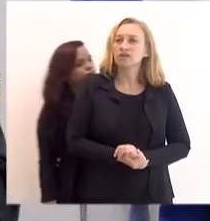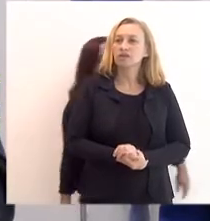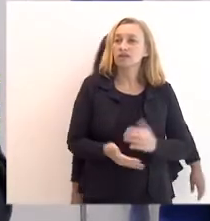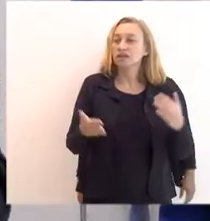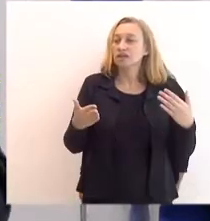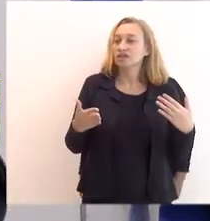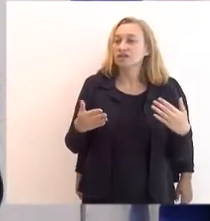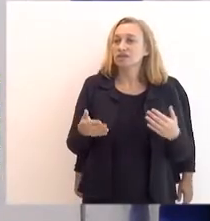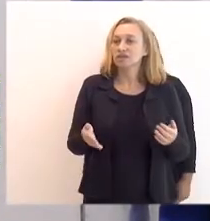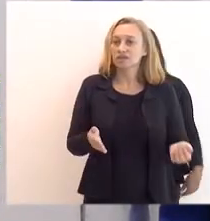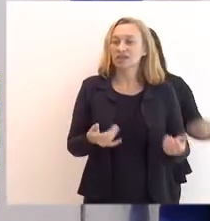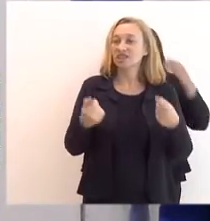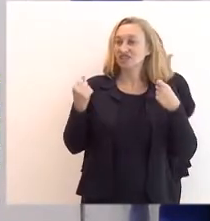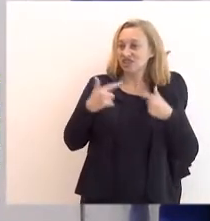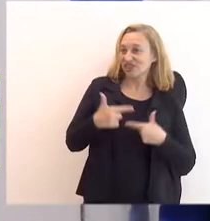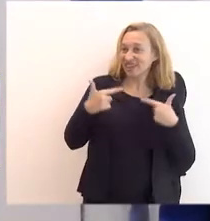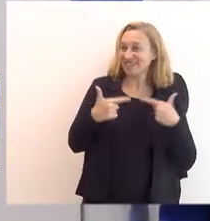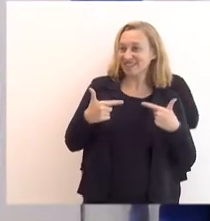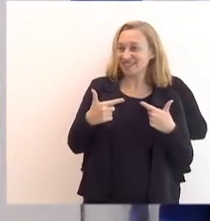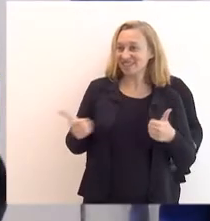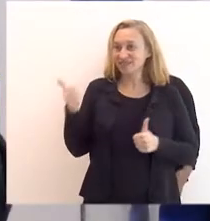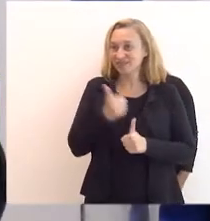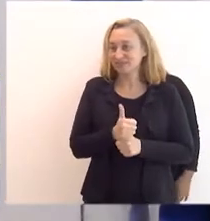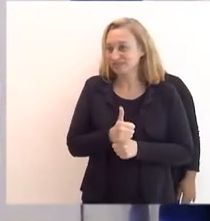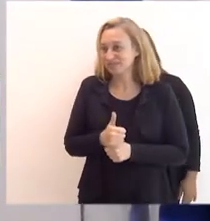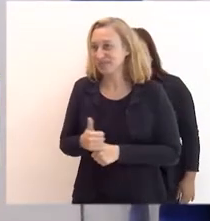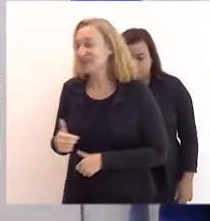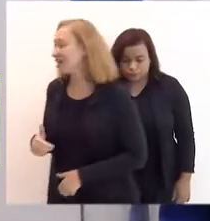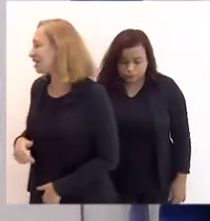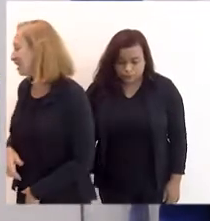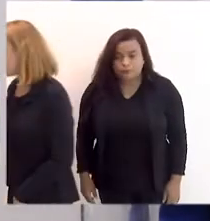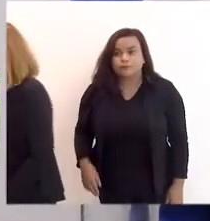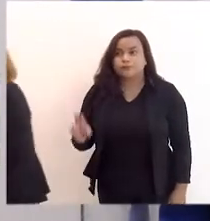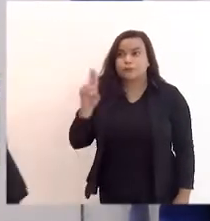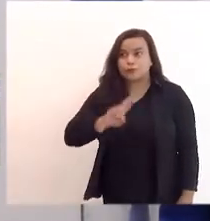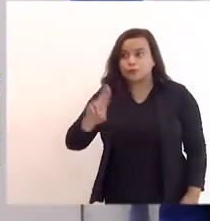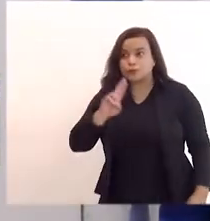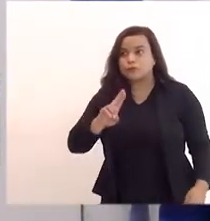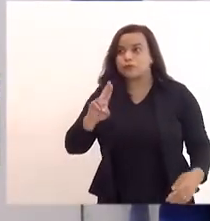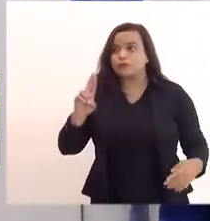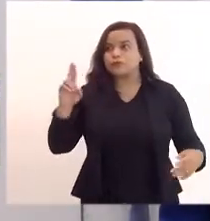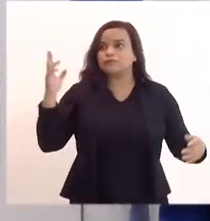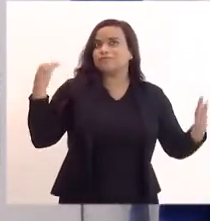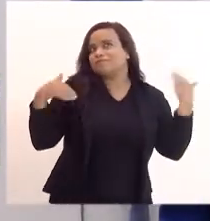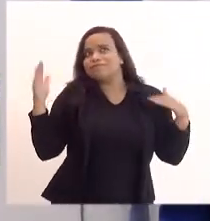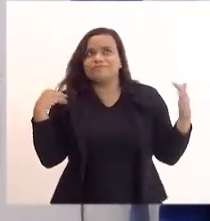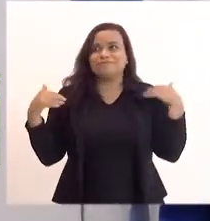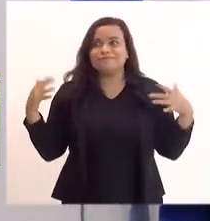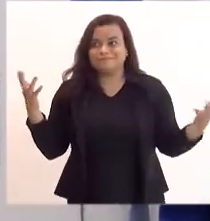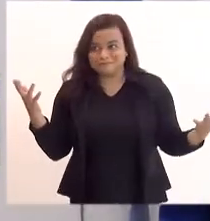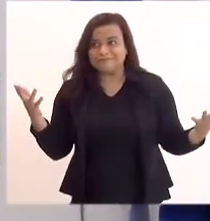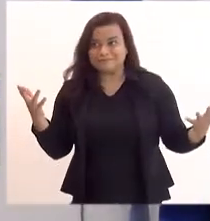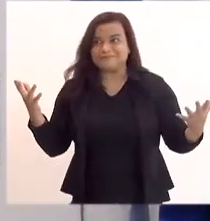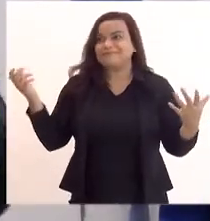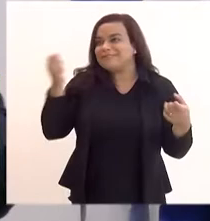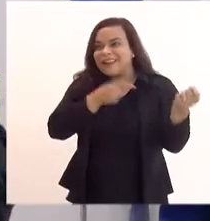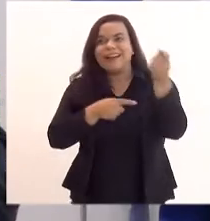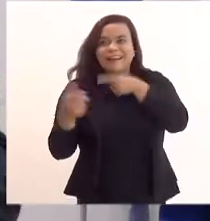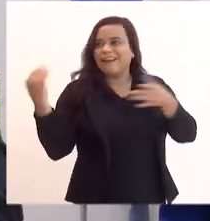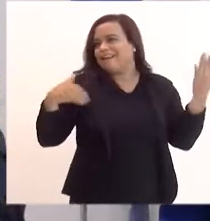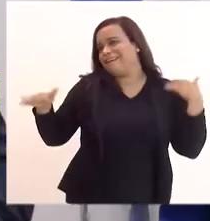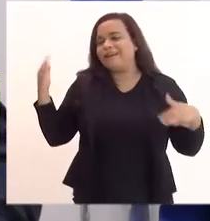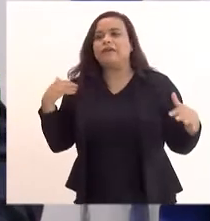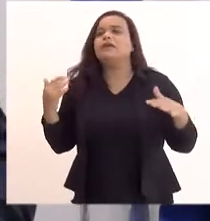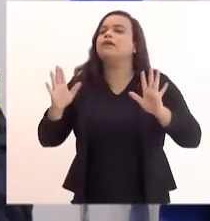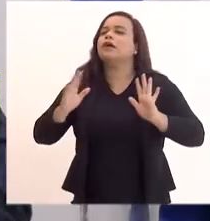esportivo, seja lá o que for. Como é que é o nome? Recreativo. É, que não está em discussão. Que não está em discussão. Eu tenho a mesma